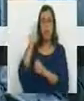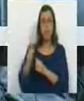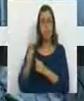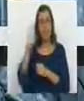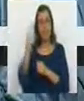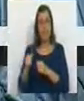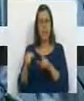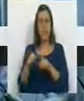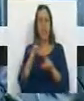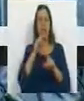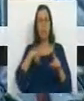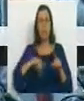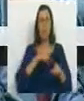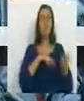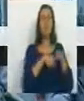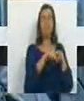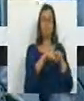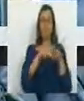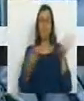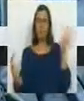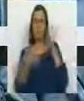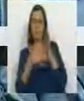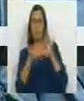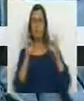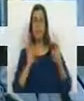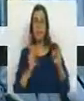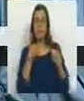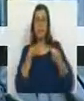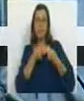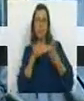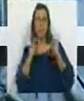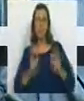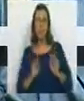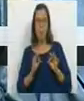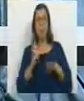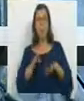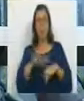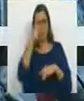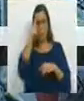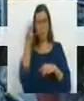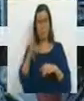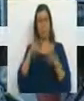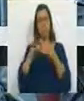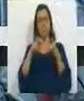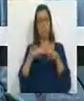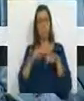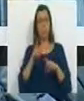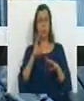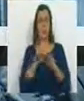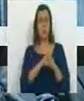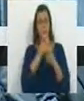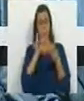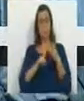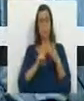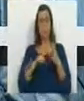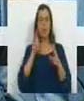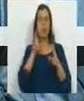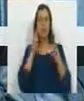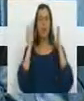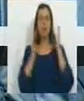existentes é que podemos ter políticas ajustadas e adequadas para combater este fenómeno. O último ponto, e que tem a ver com a